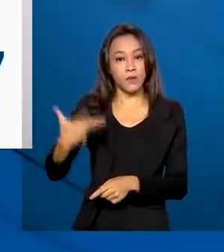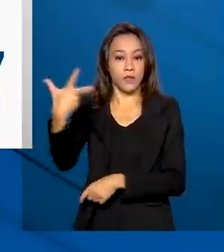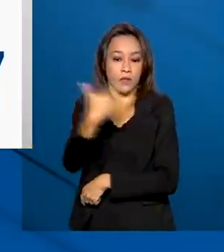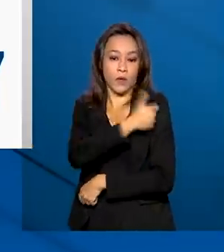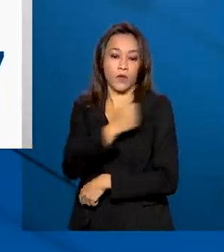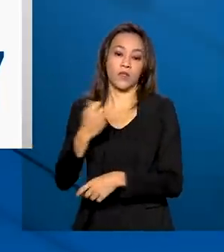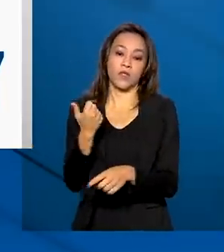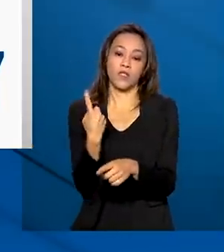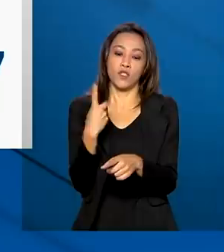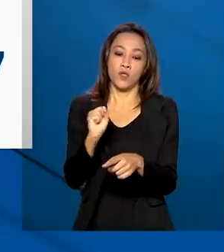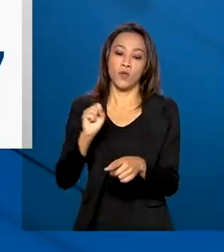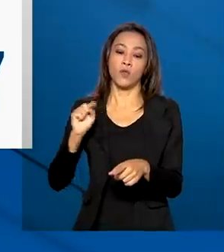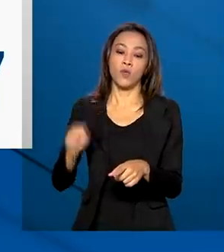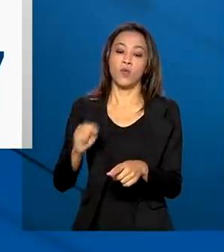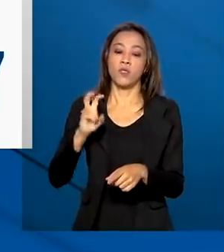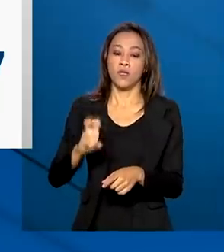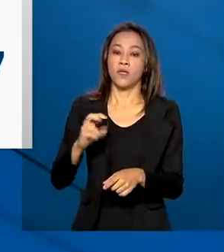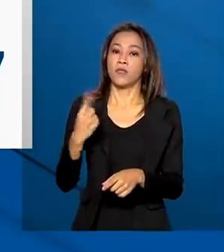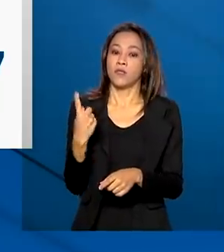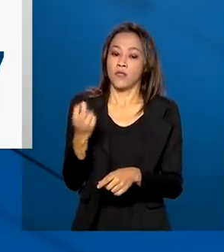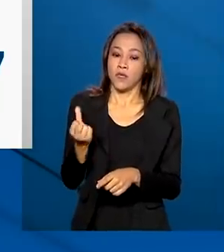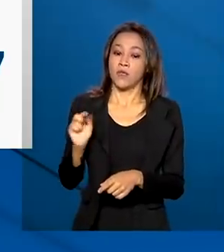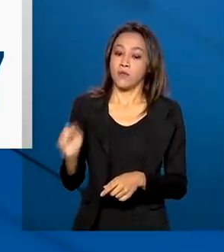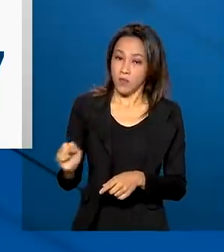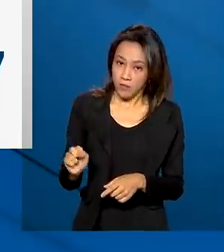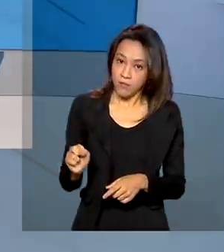milhões e 516 mil doses.